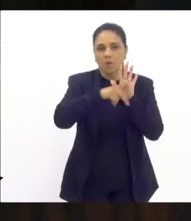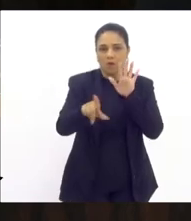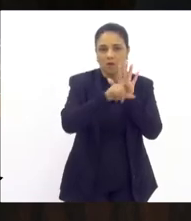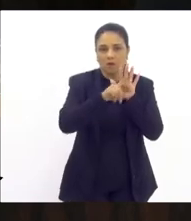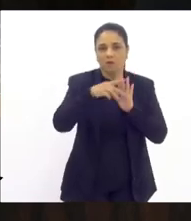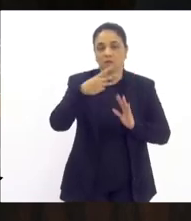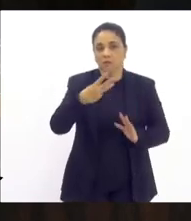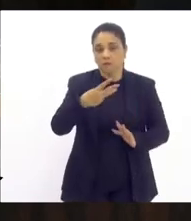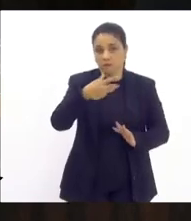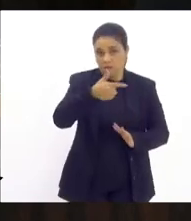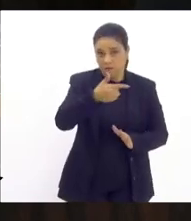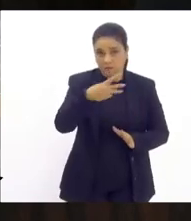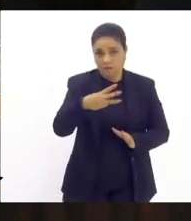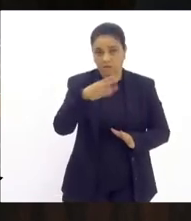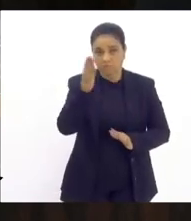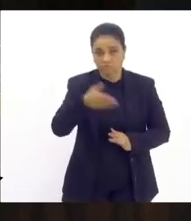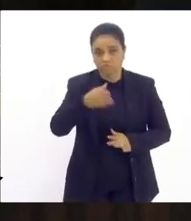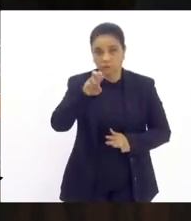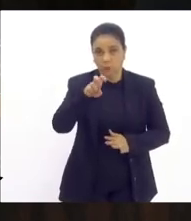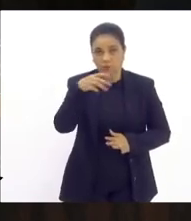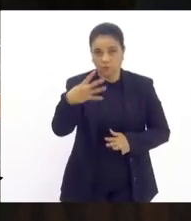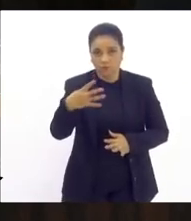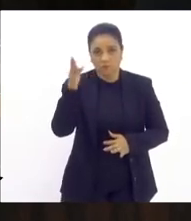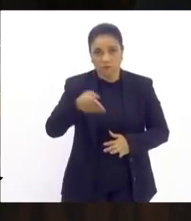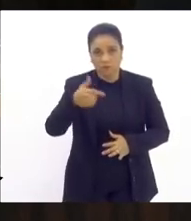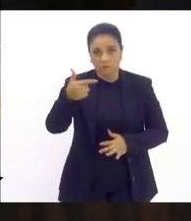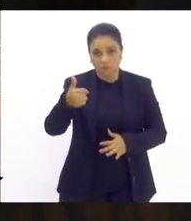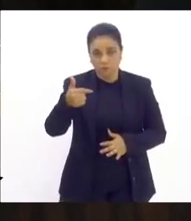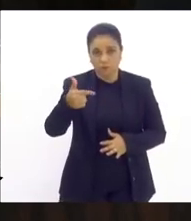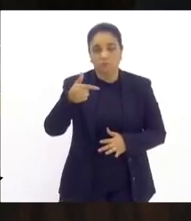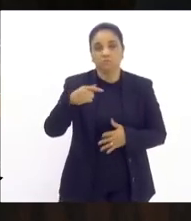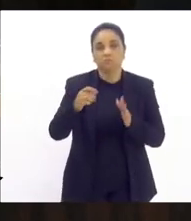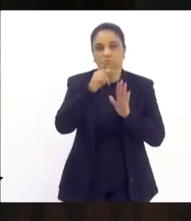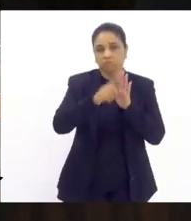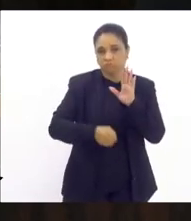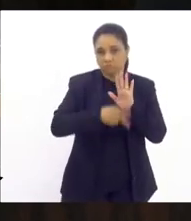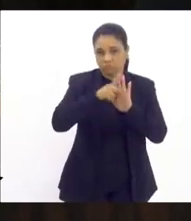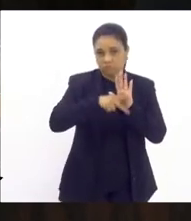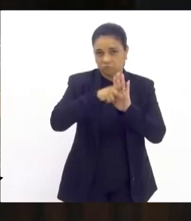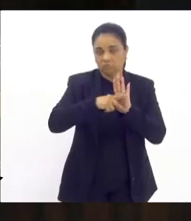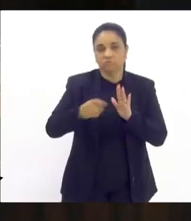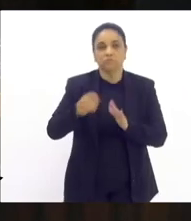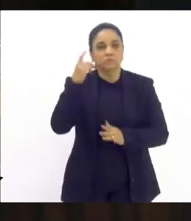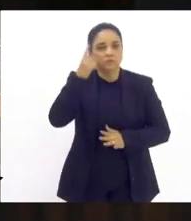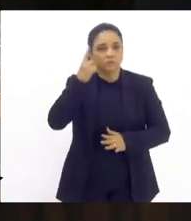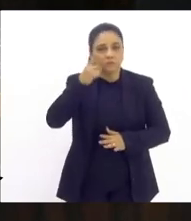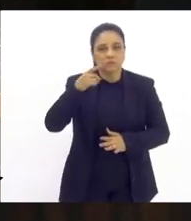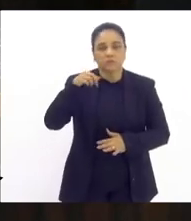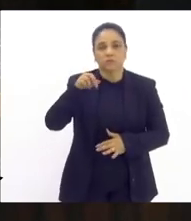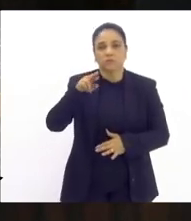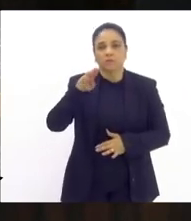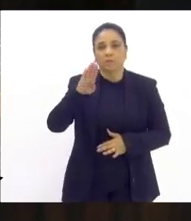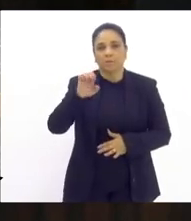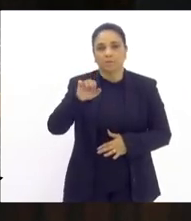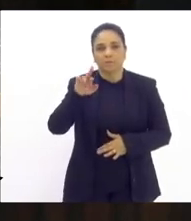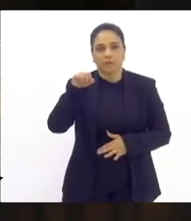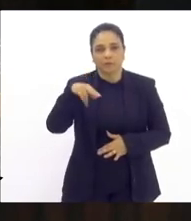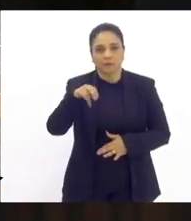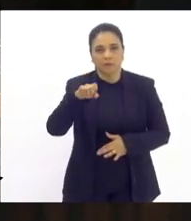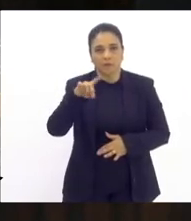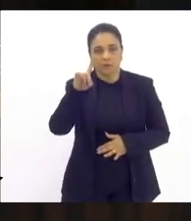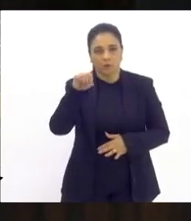lei 13:54/ 2012 de autoria Deputado Bernardo e Rossi que cria o certificado